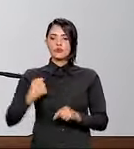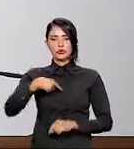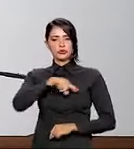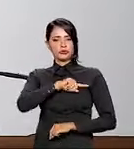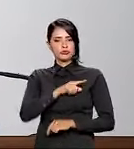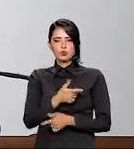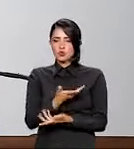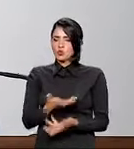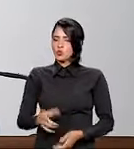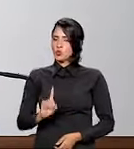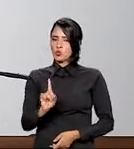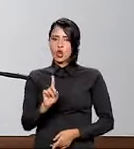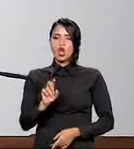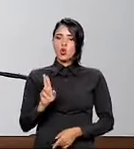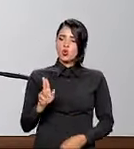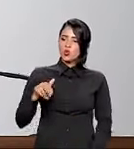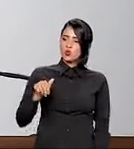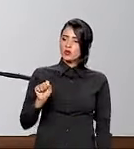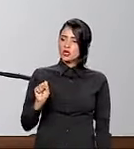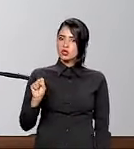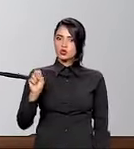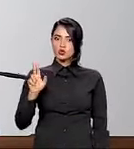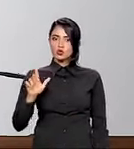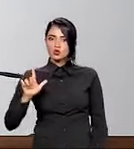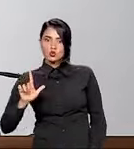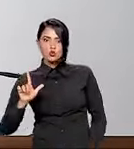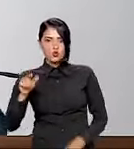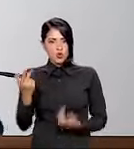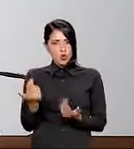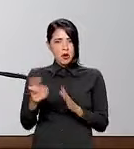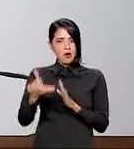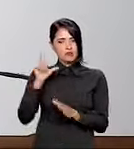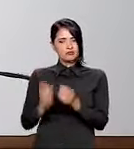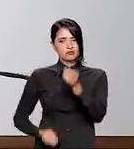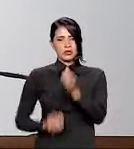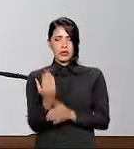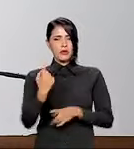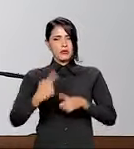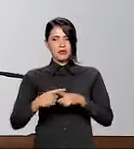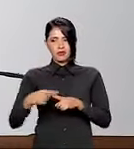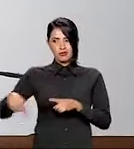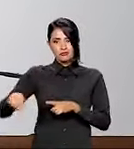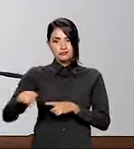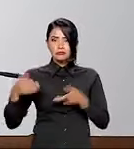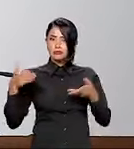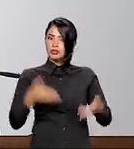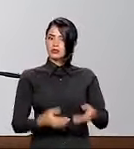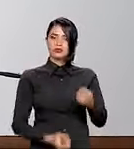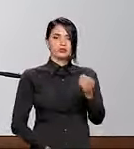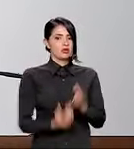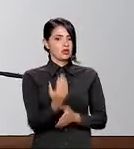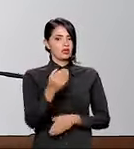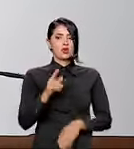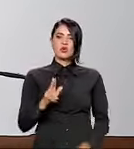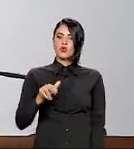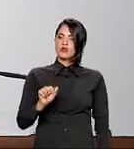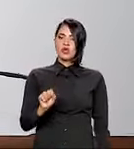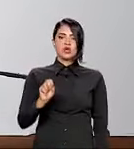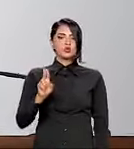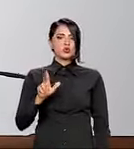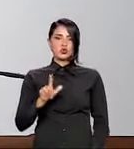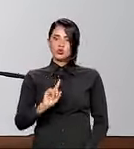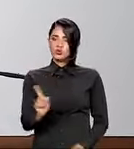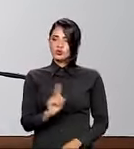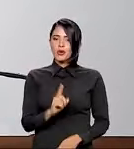manter a Unasul como ela foi criada, porque muita gente nem participou da criação da Unasul, que começou com uma